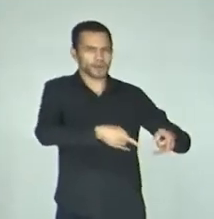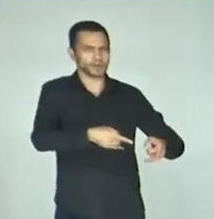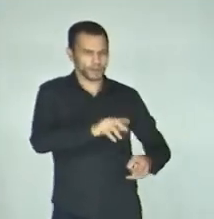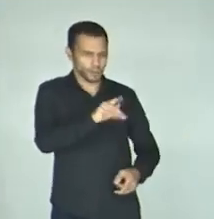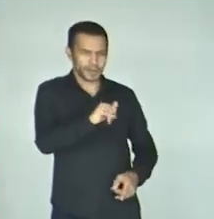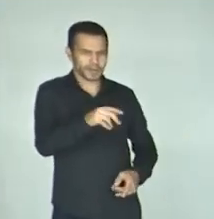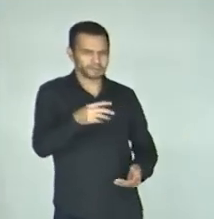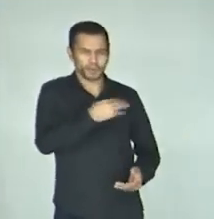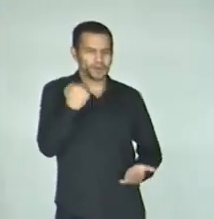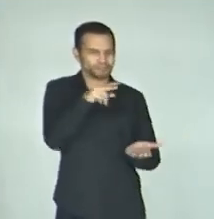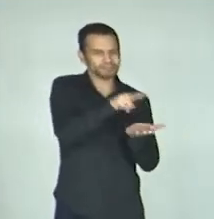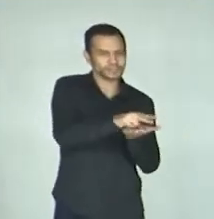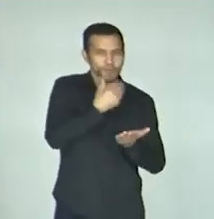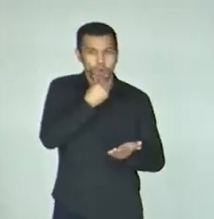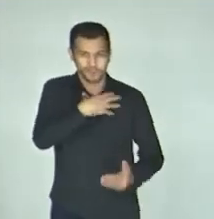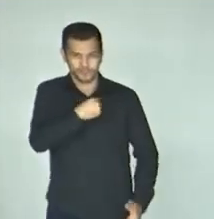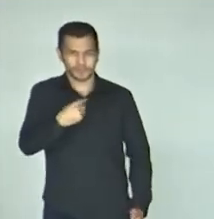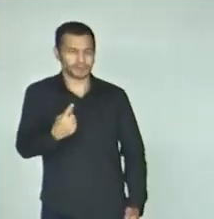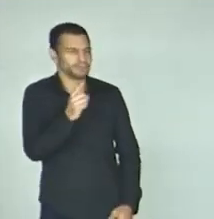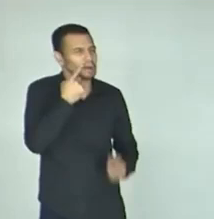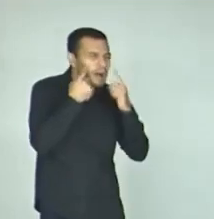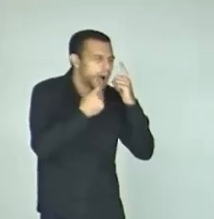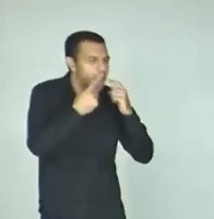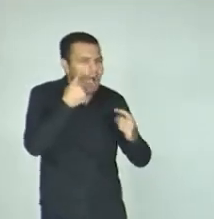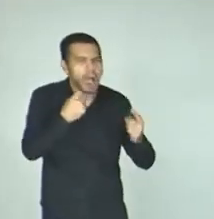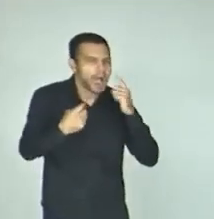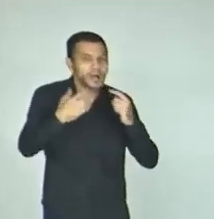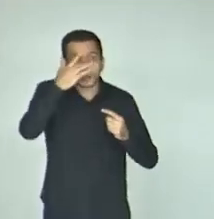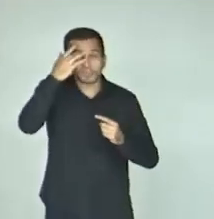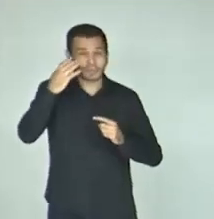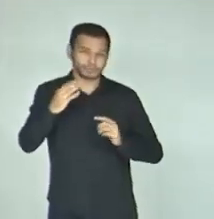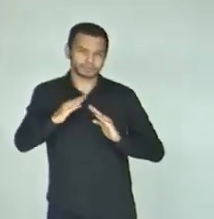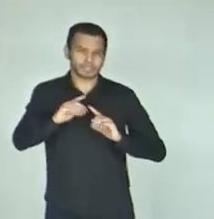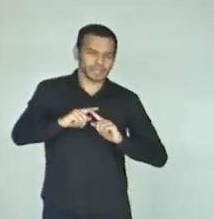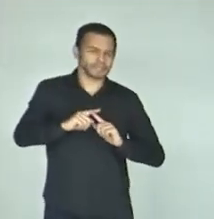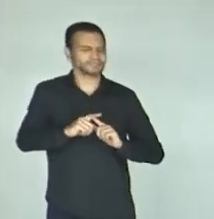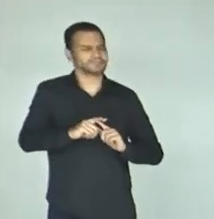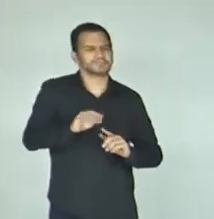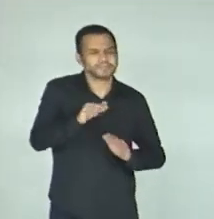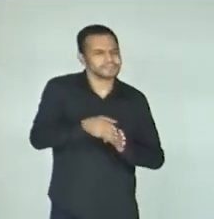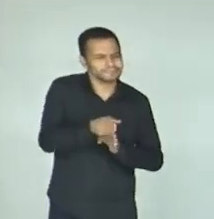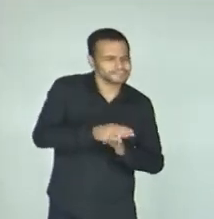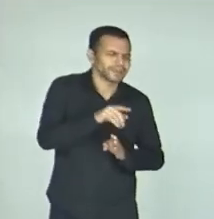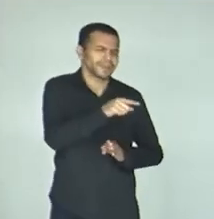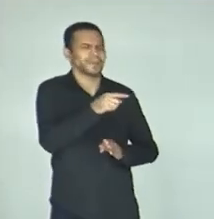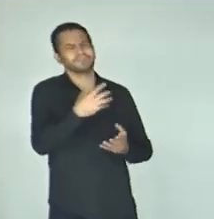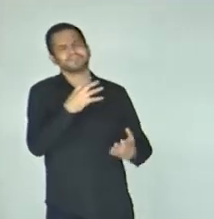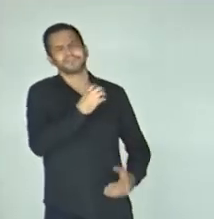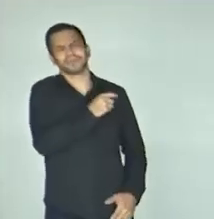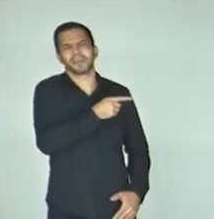morreu menininho tá ali do lado da mãe todo mundo chorando e aí o pessoal da igreja começa a falar daquele homem Olha o seu plano era tão